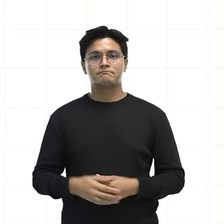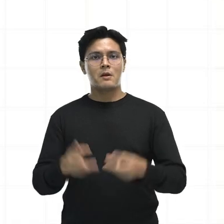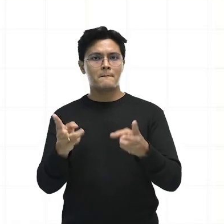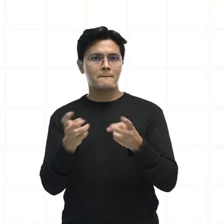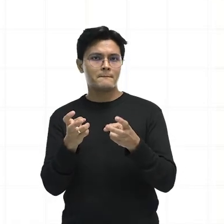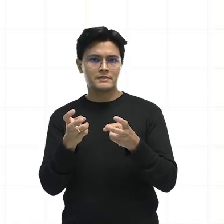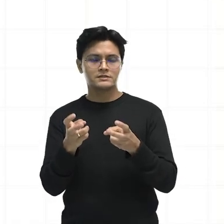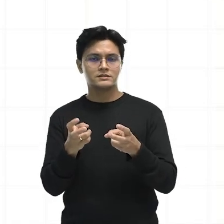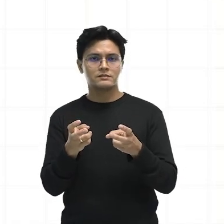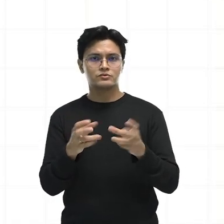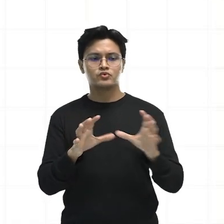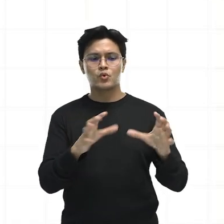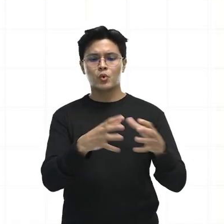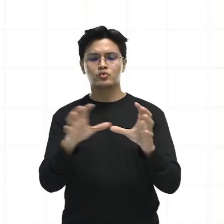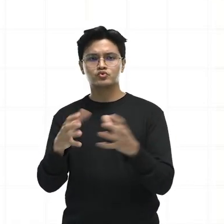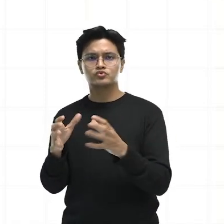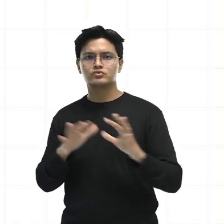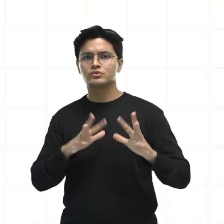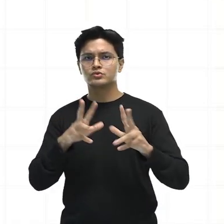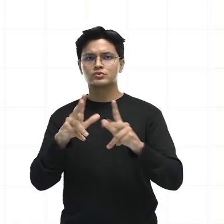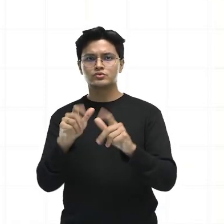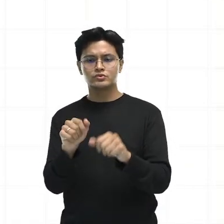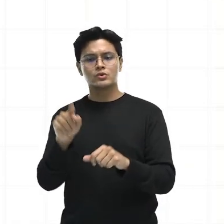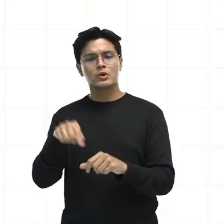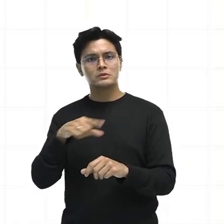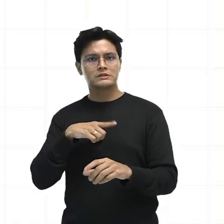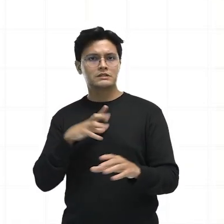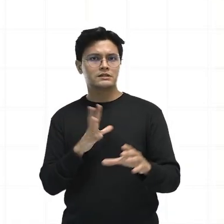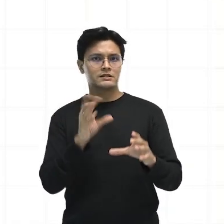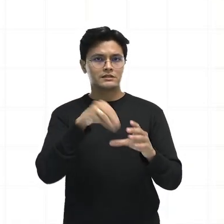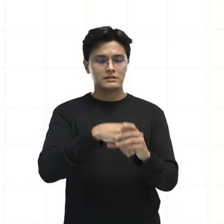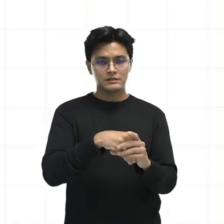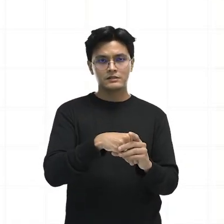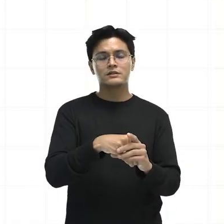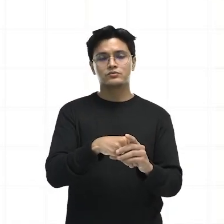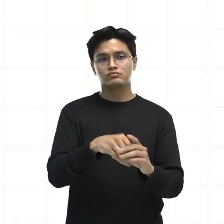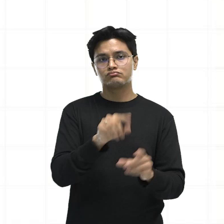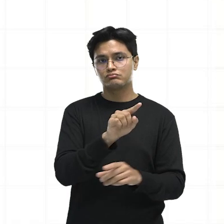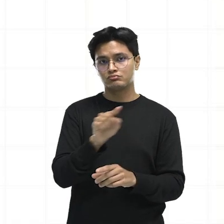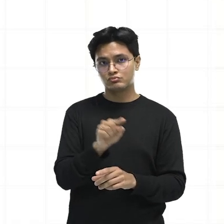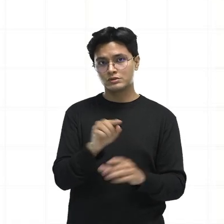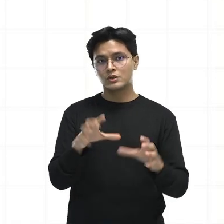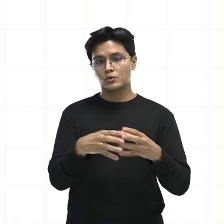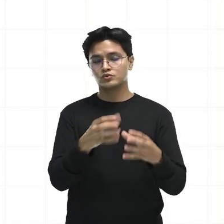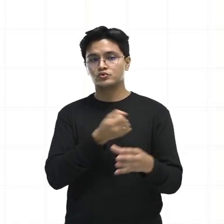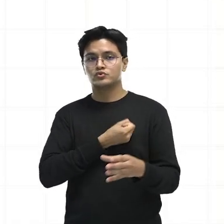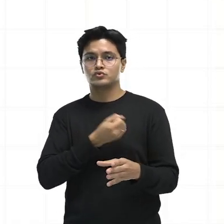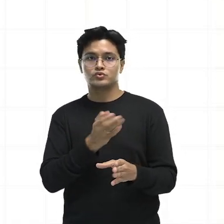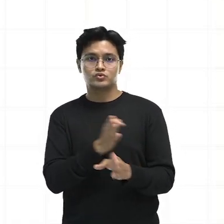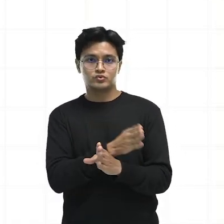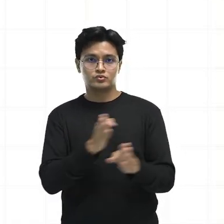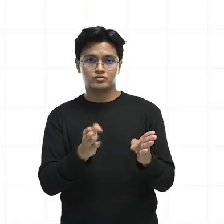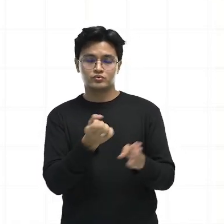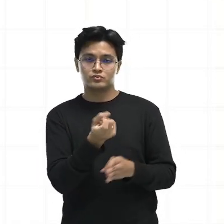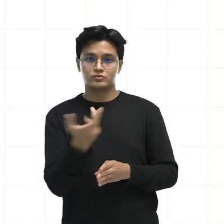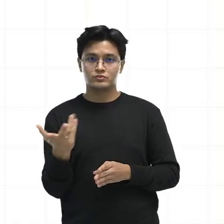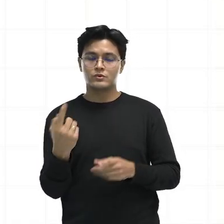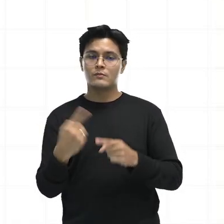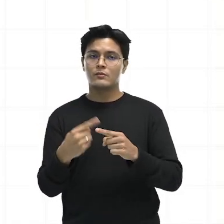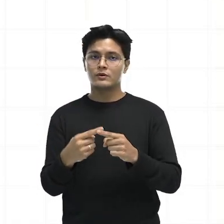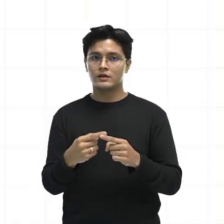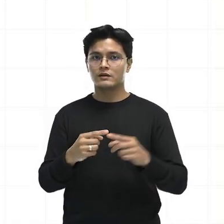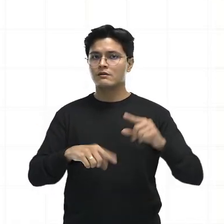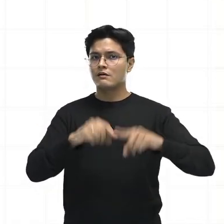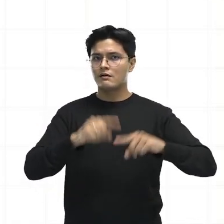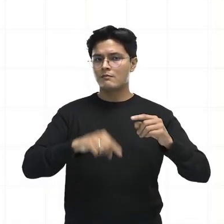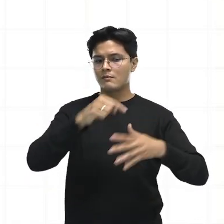que todos esses conjuntos são subconjuntos de Z, ou seja, do conjunto dos números inteiros, pois todos os elementos